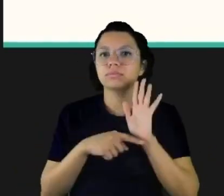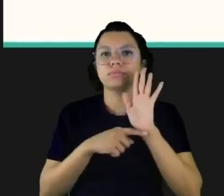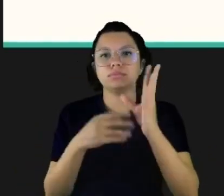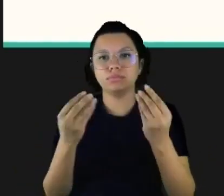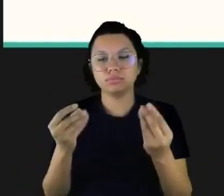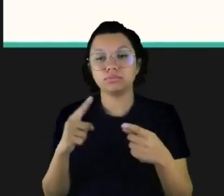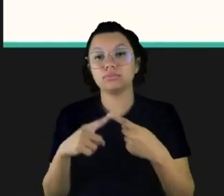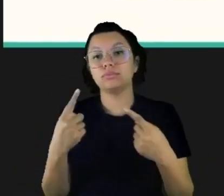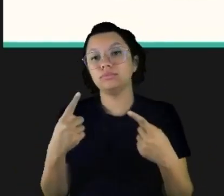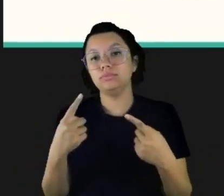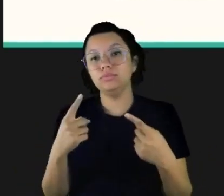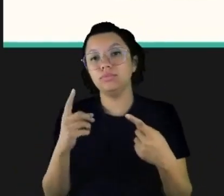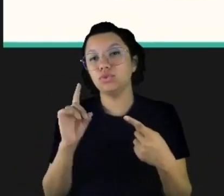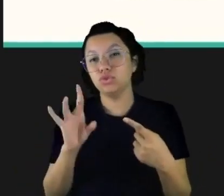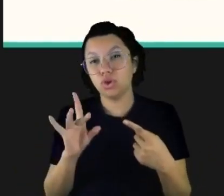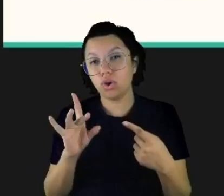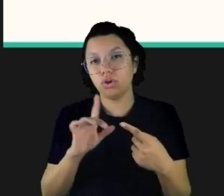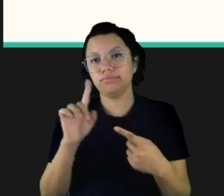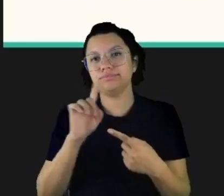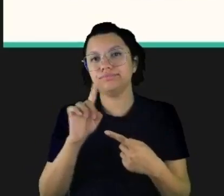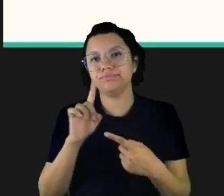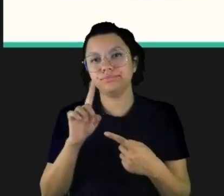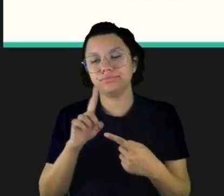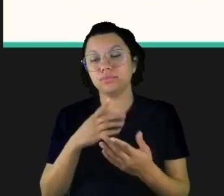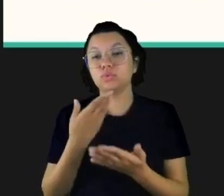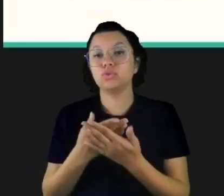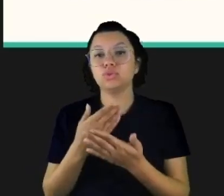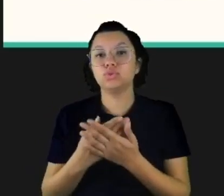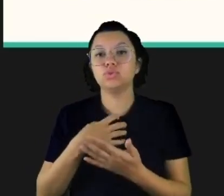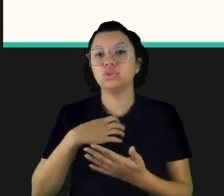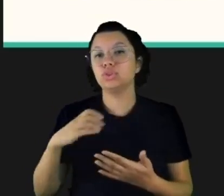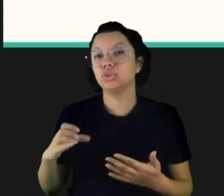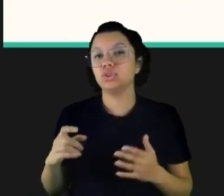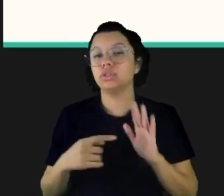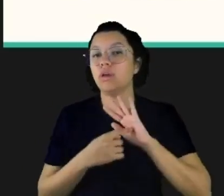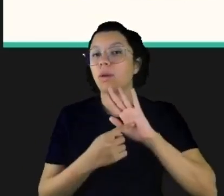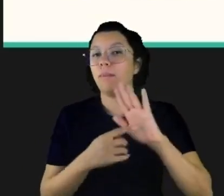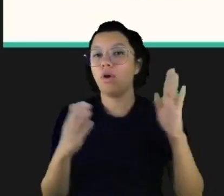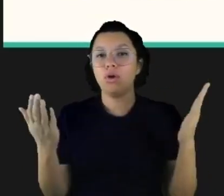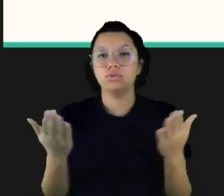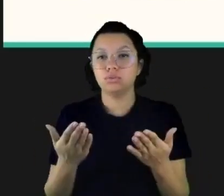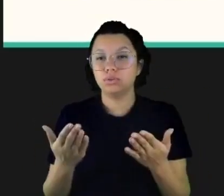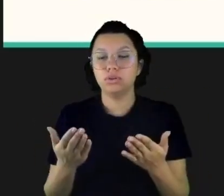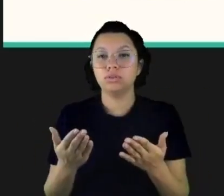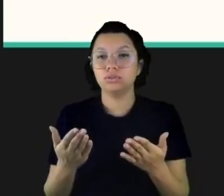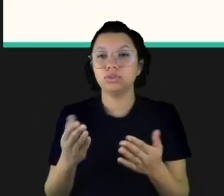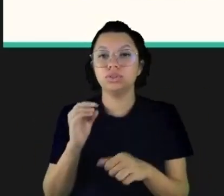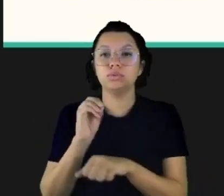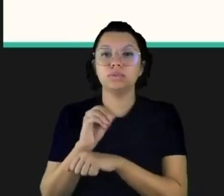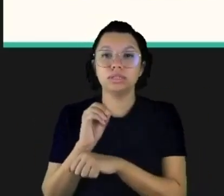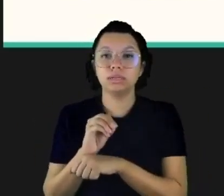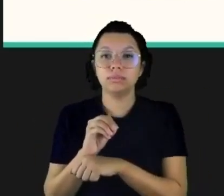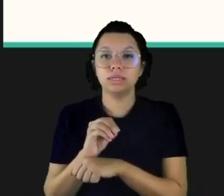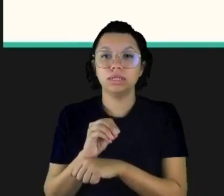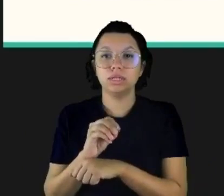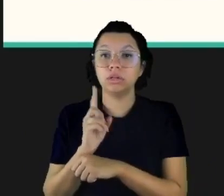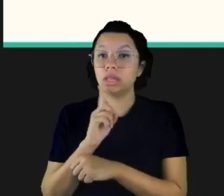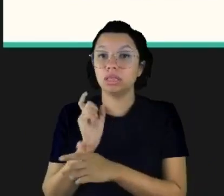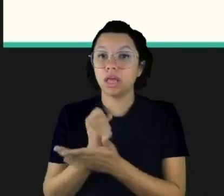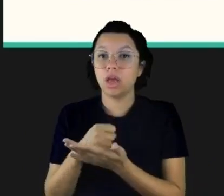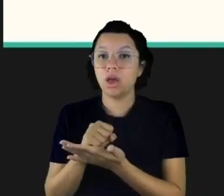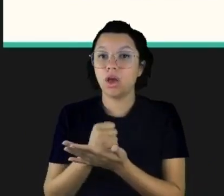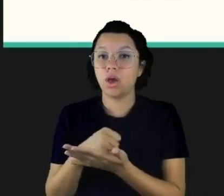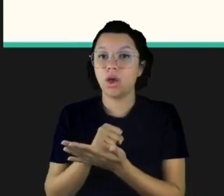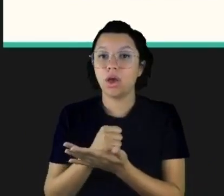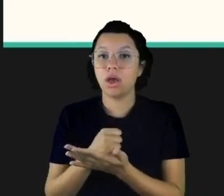não somente a medicação. Os estudos científicos já estão mostrando que o tratamento não farmacológico é